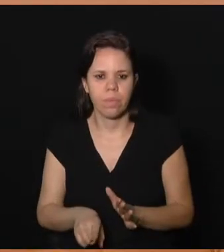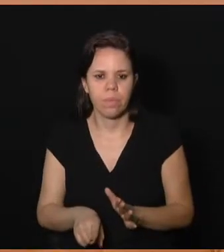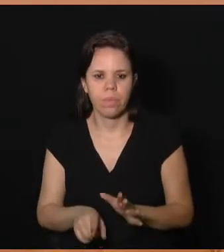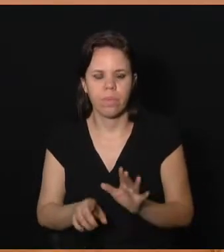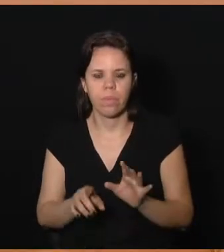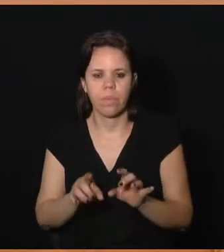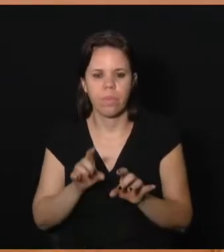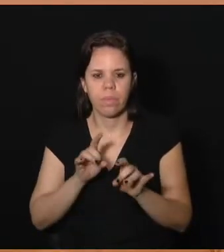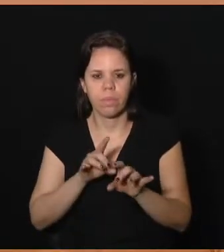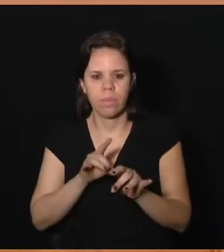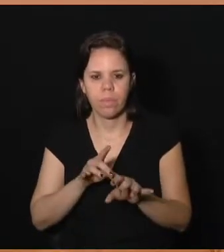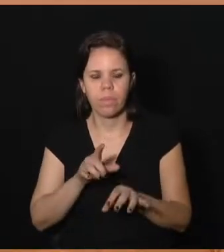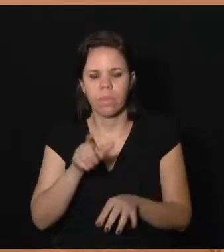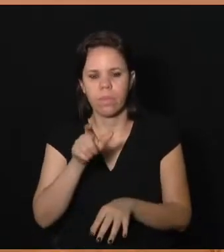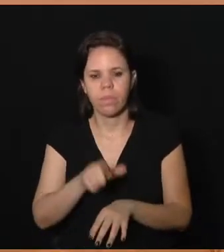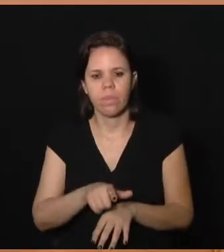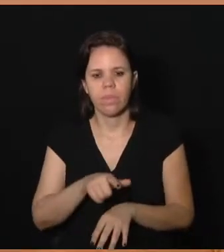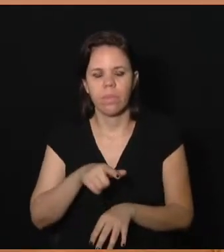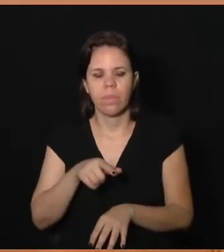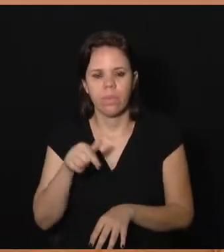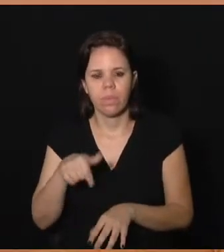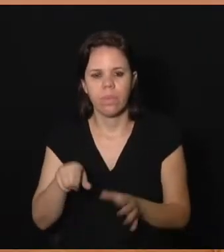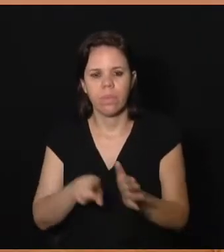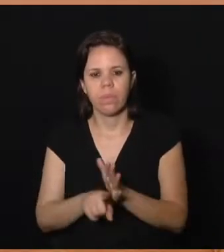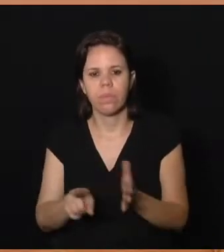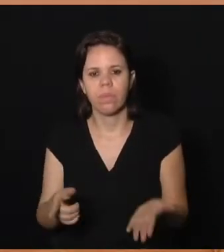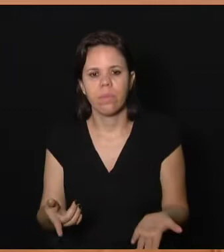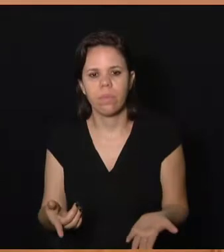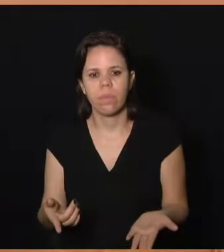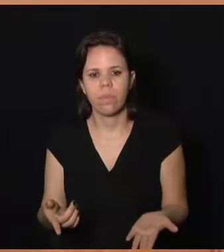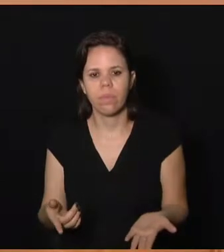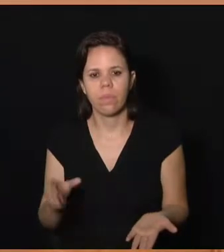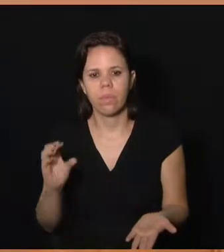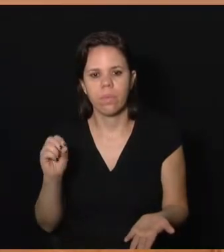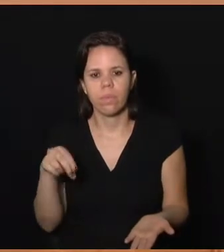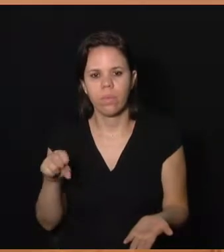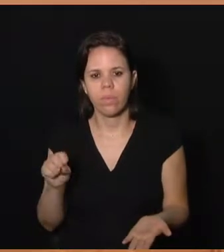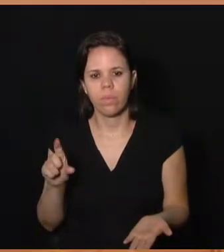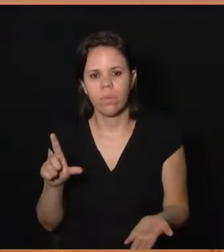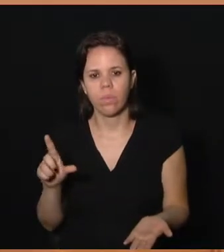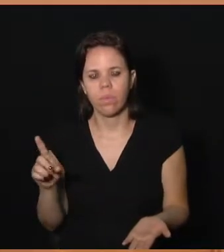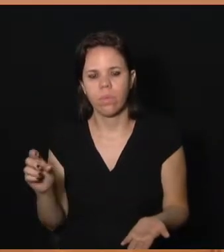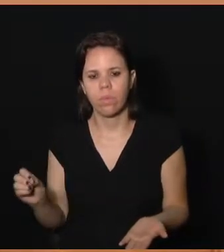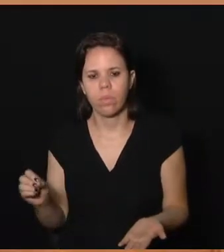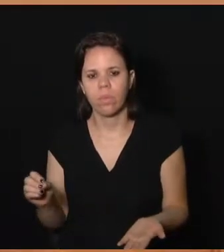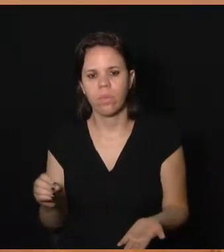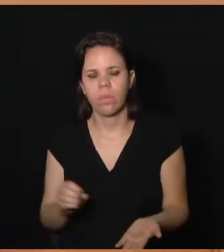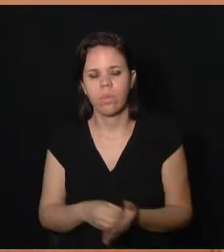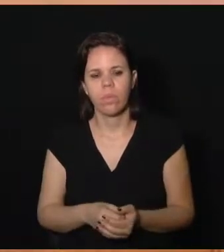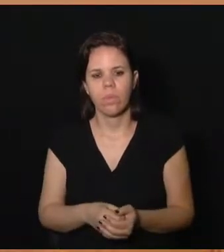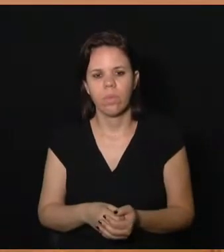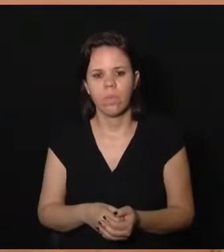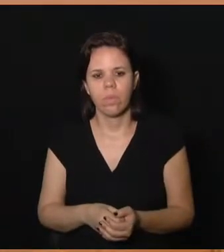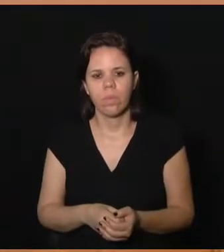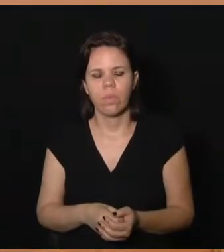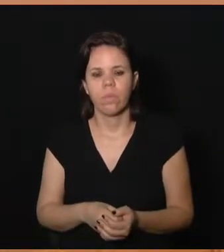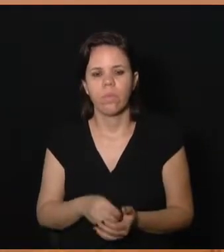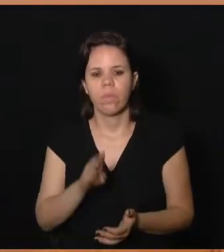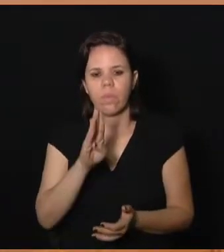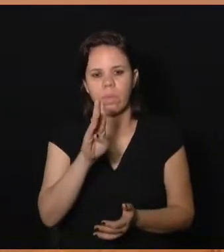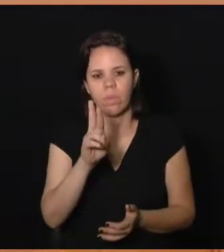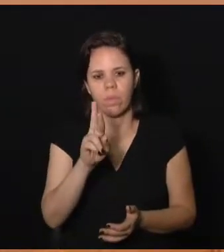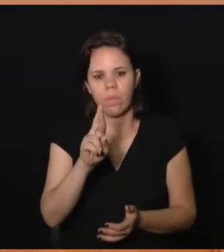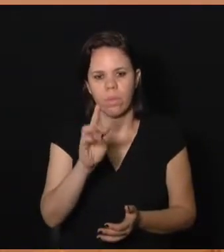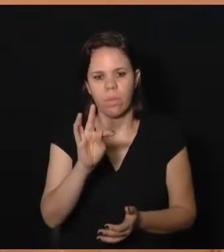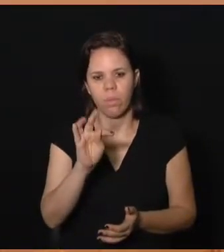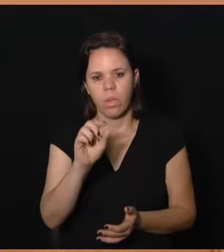técnicos, né? Que estão aqui, e também o cônsul britânico, né, honorário britânico que está aqui, que